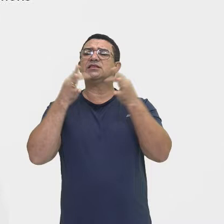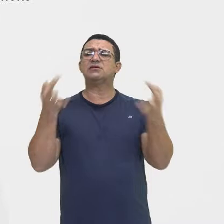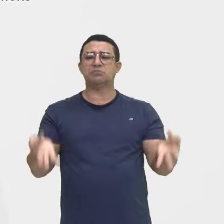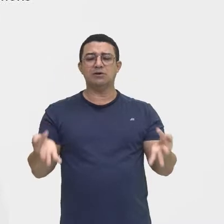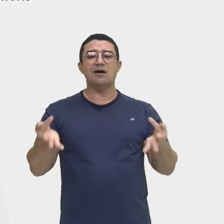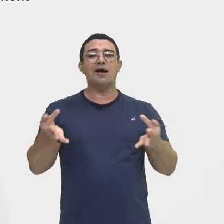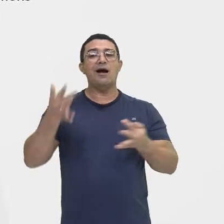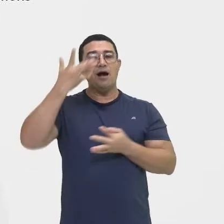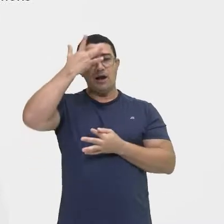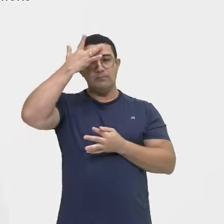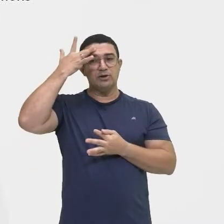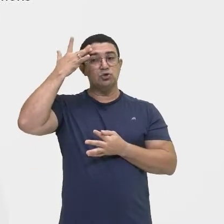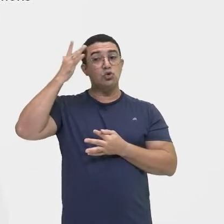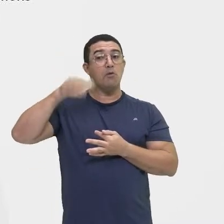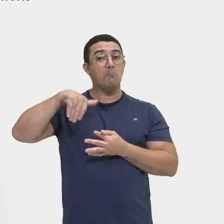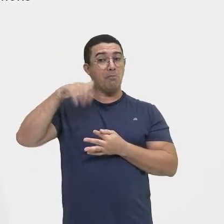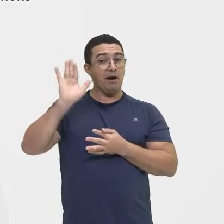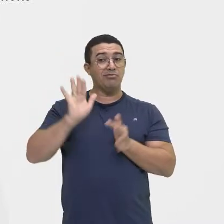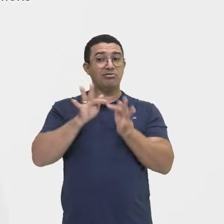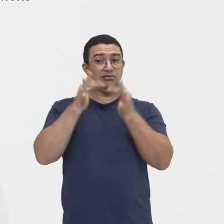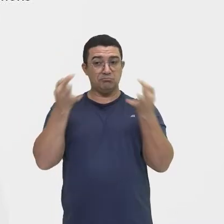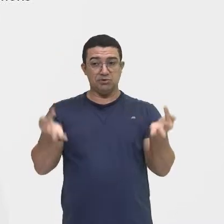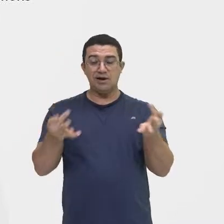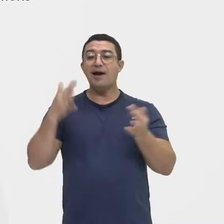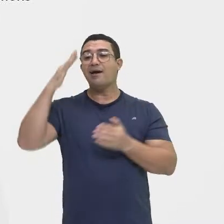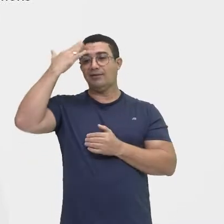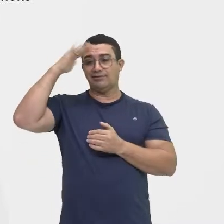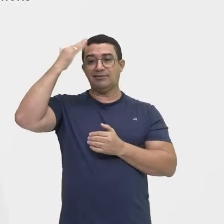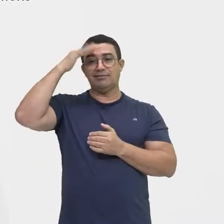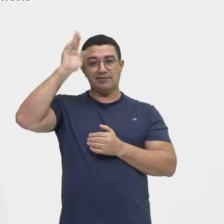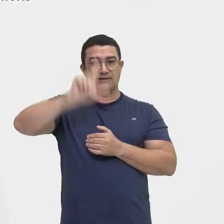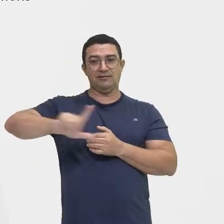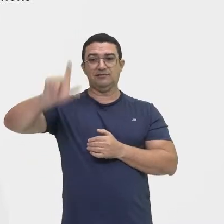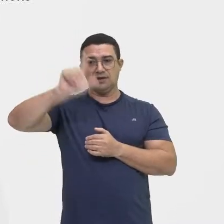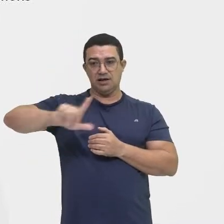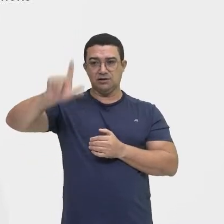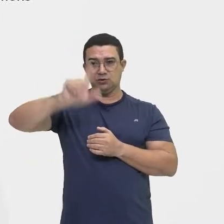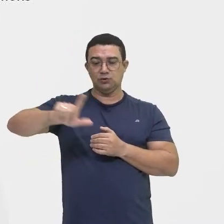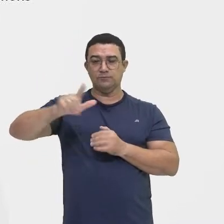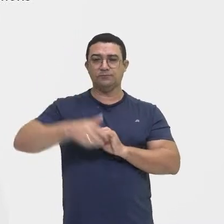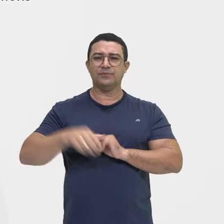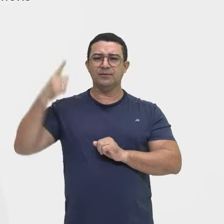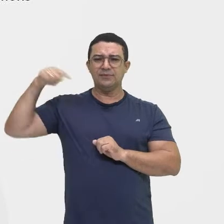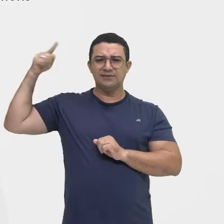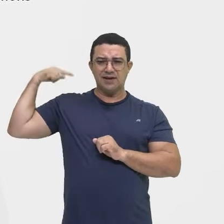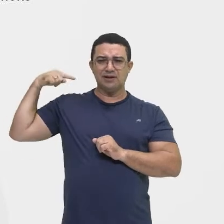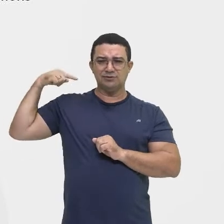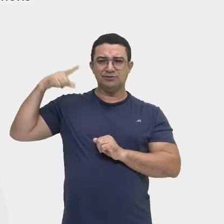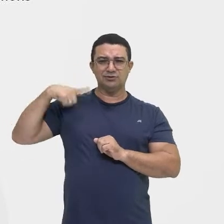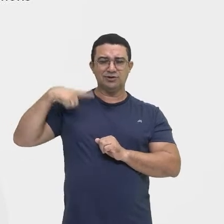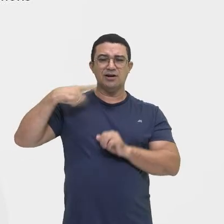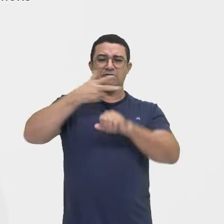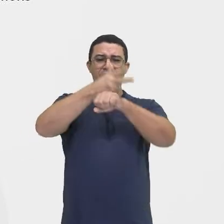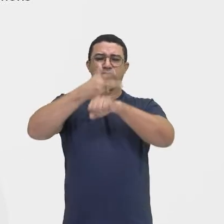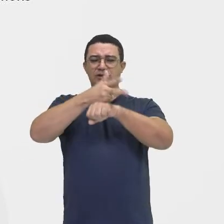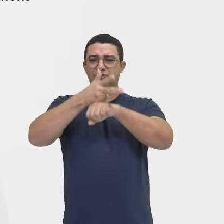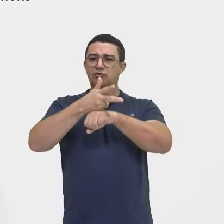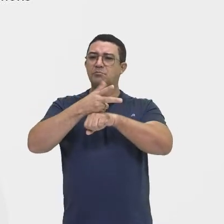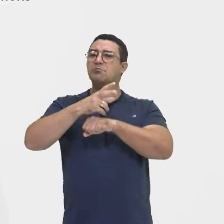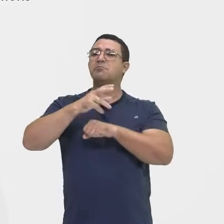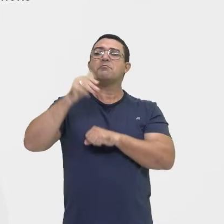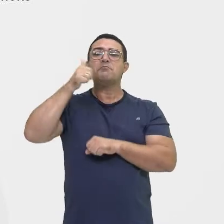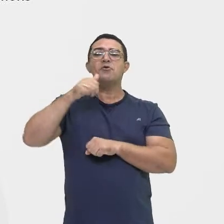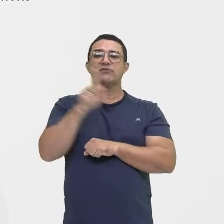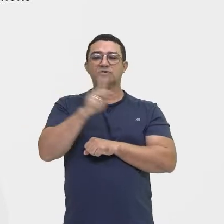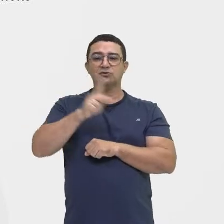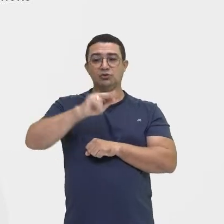população mais simples entendesse. A gente até teve uma participação da professora Joyce, que conversou com a gente sobre o que é a literatura de